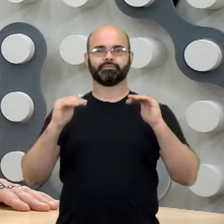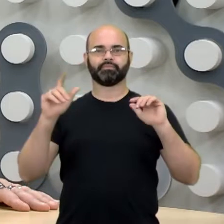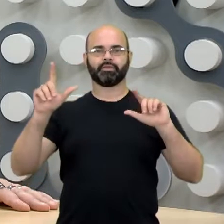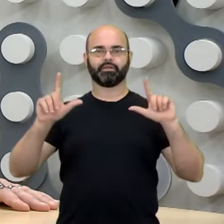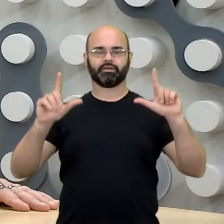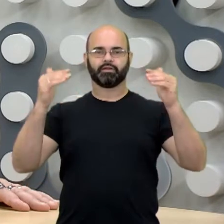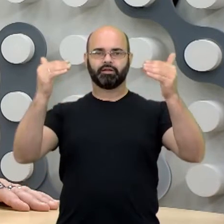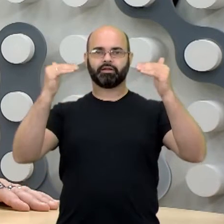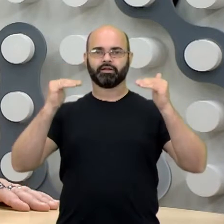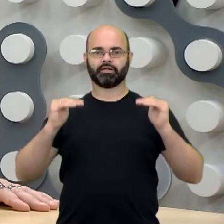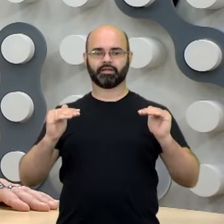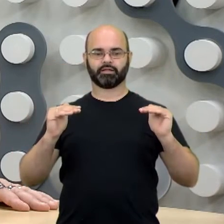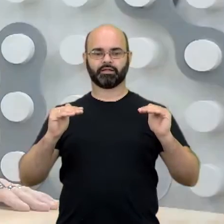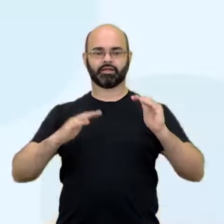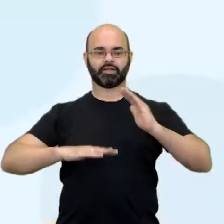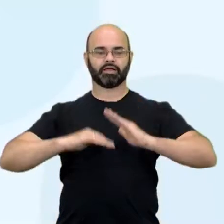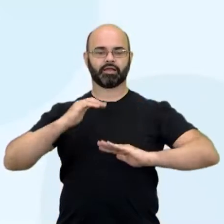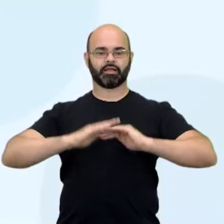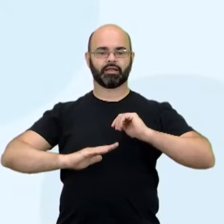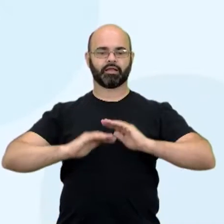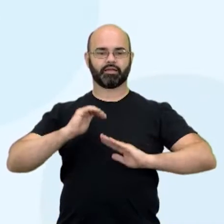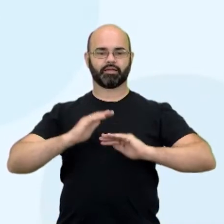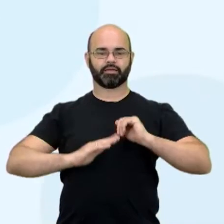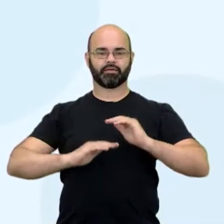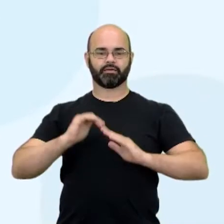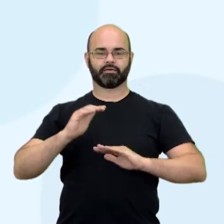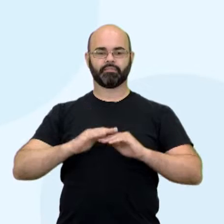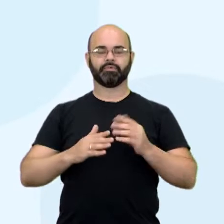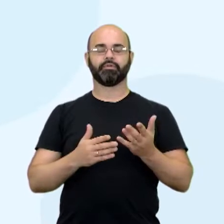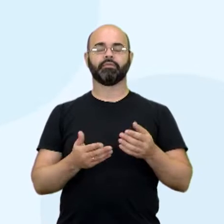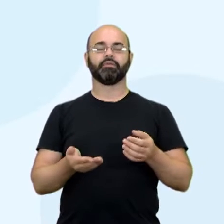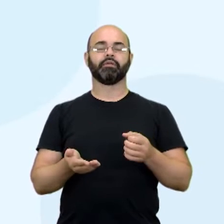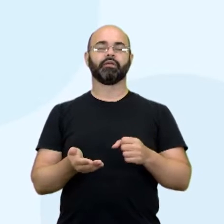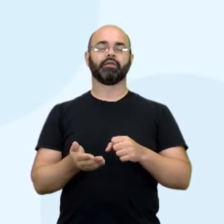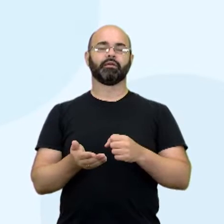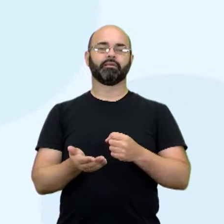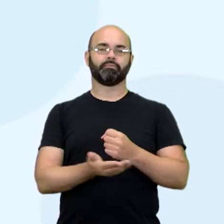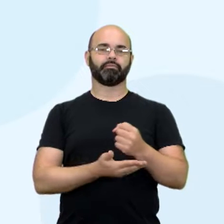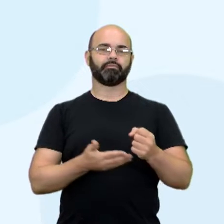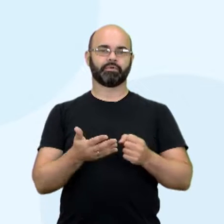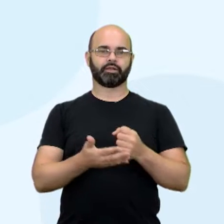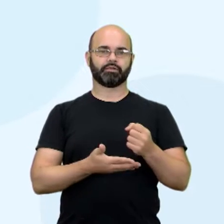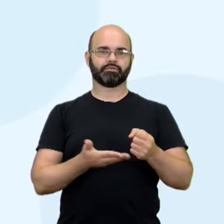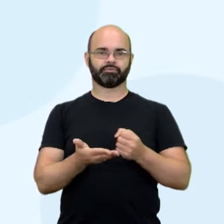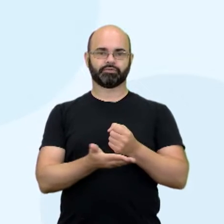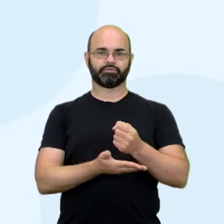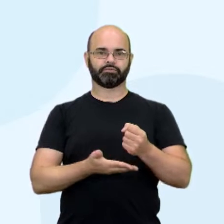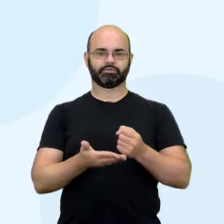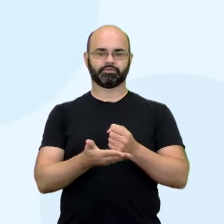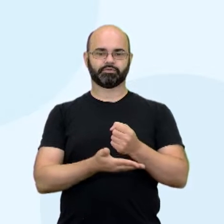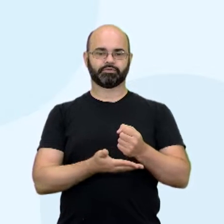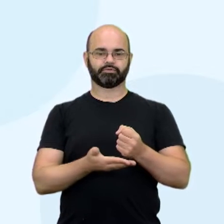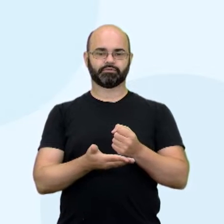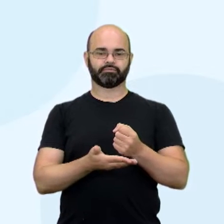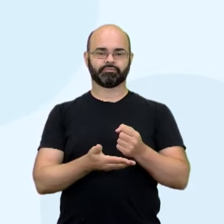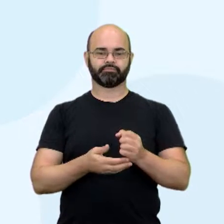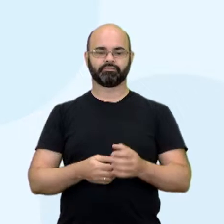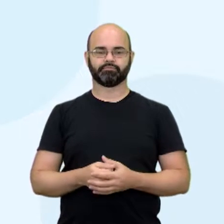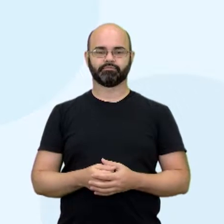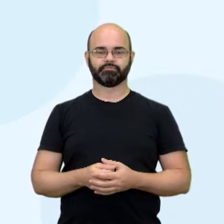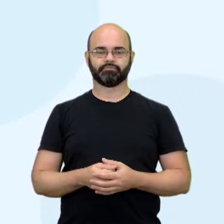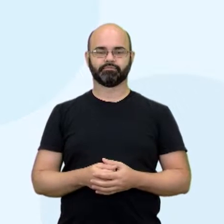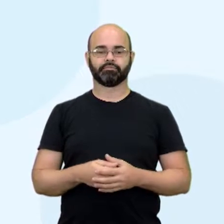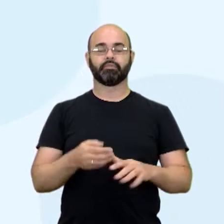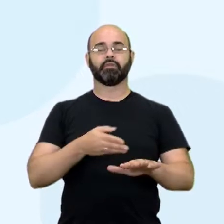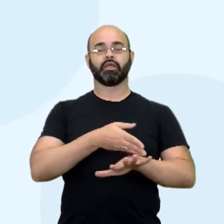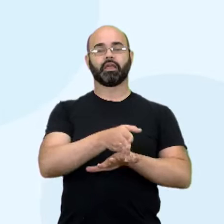aí das habilidades do eixo estruturante, tá lá, ó, aí na tela para vocês, perfeitamente, né? Então tá lá, né,